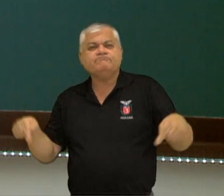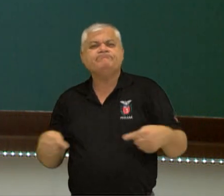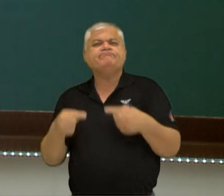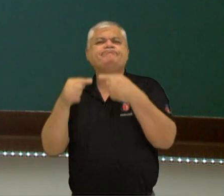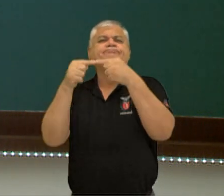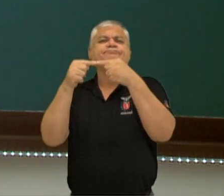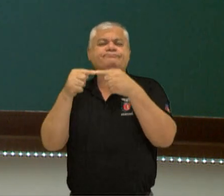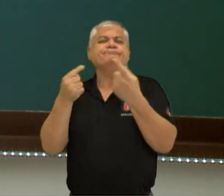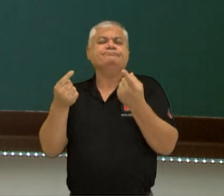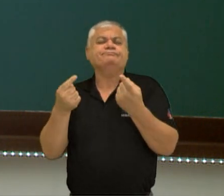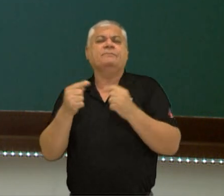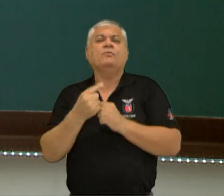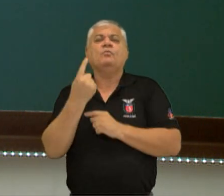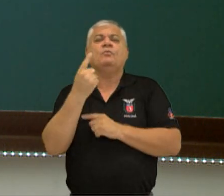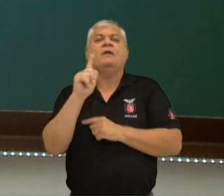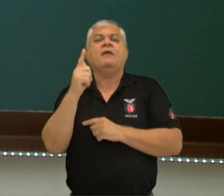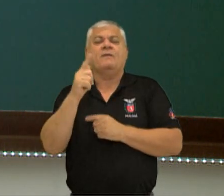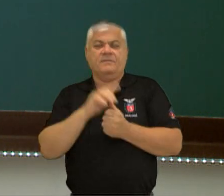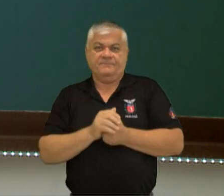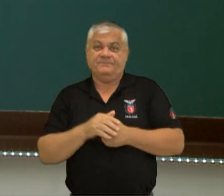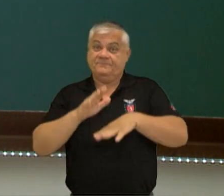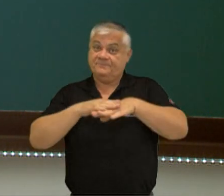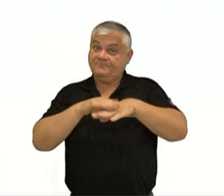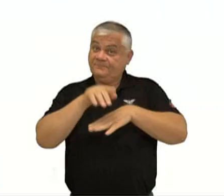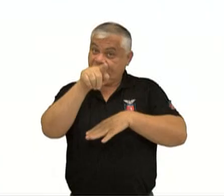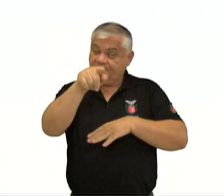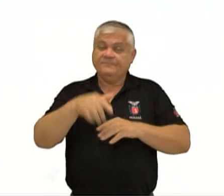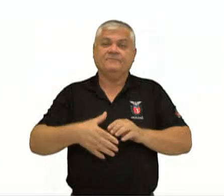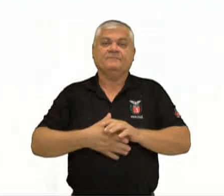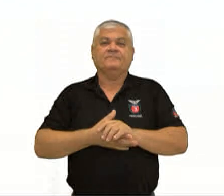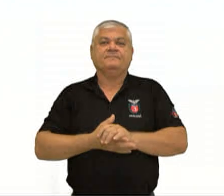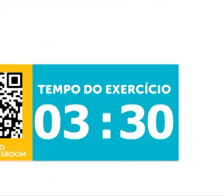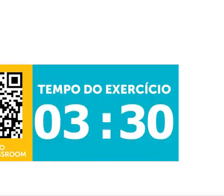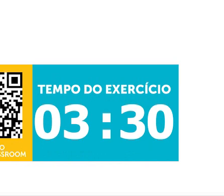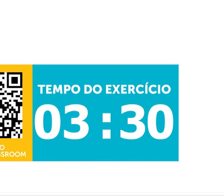que ele queria de 1 grama por litro? Agora é com vocês.